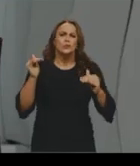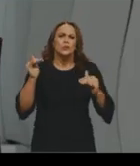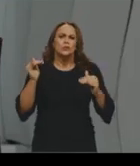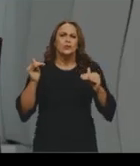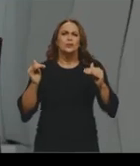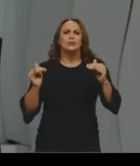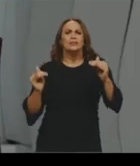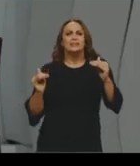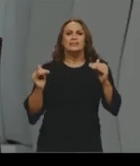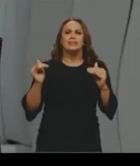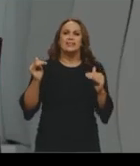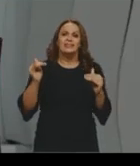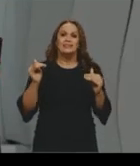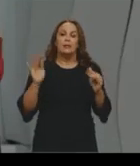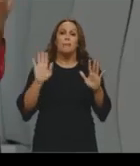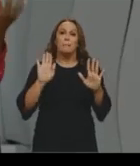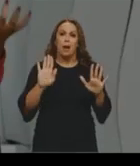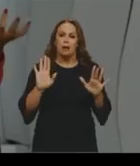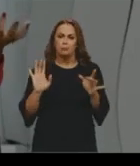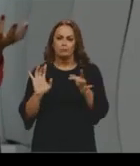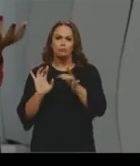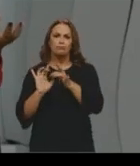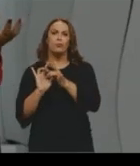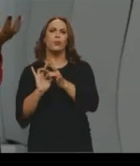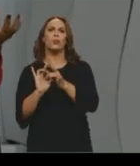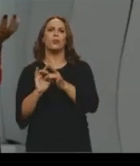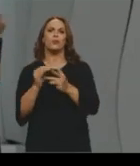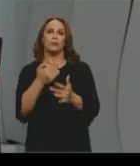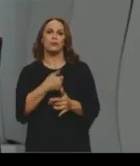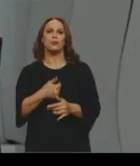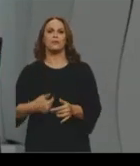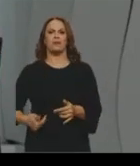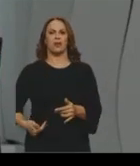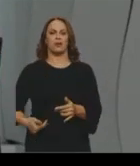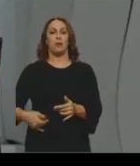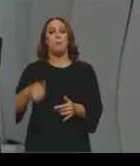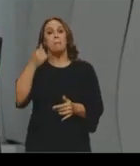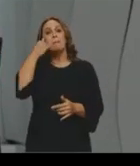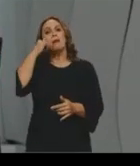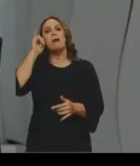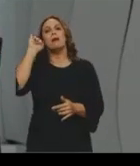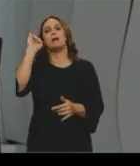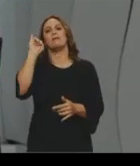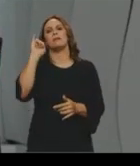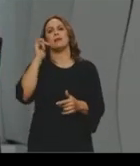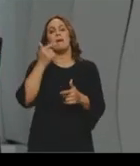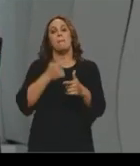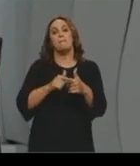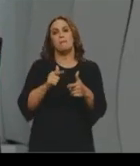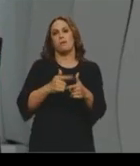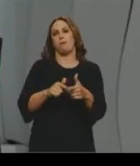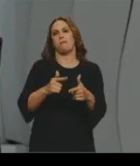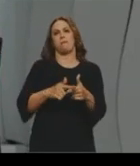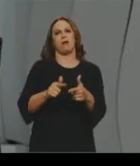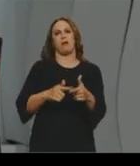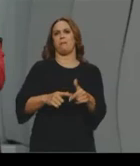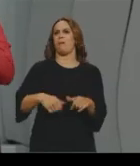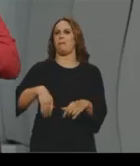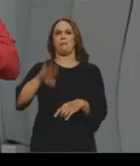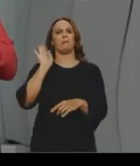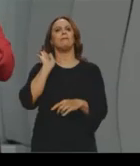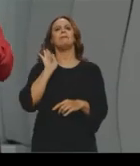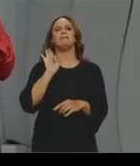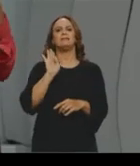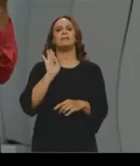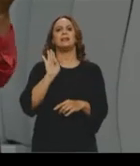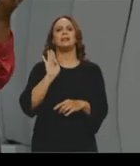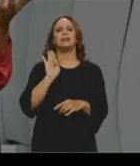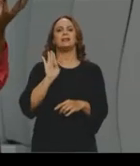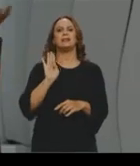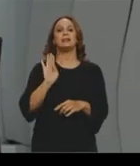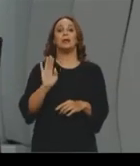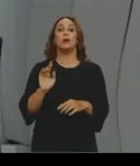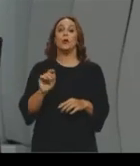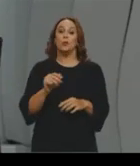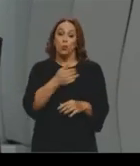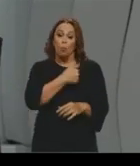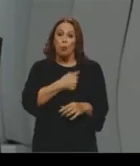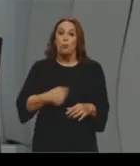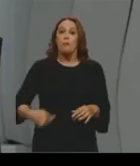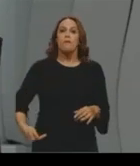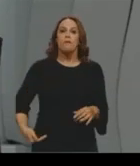questão de impedir movimentos maiores. Dentro do governo de Vargas até falava que tinha a mensagem,